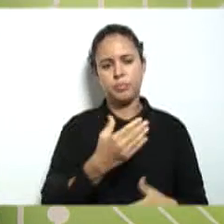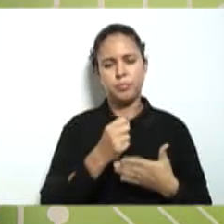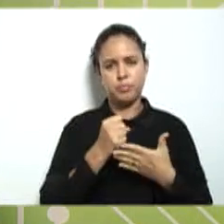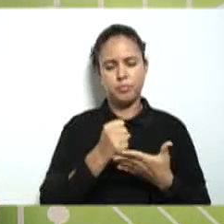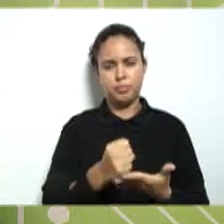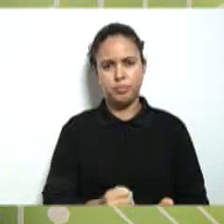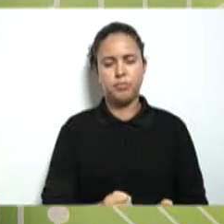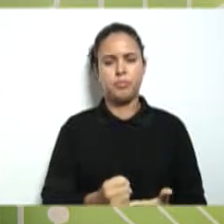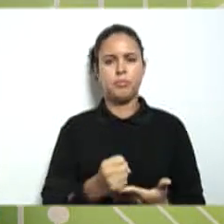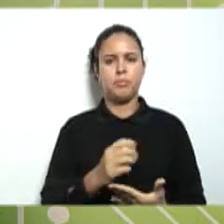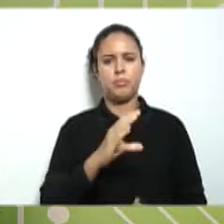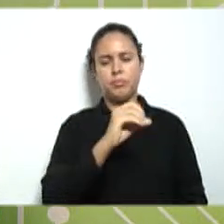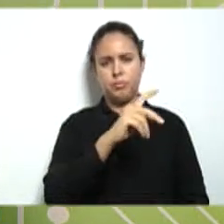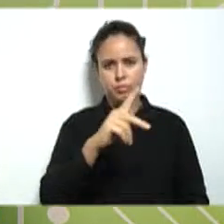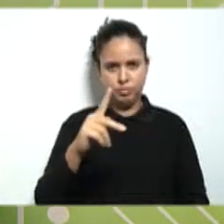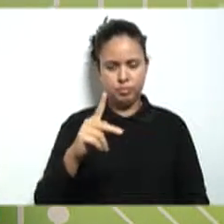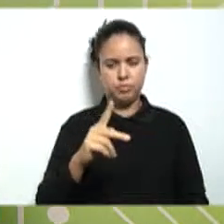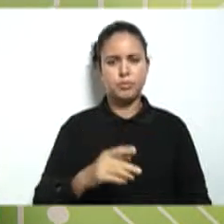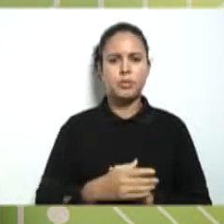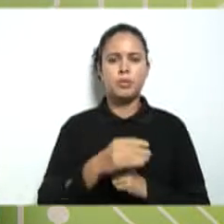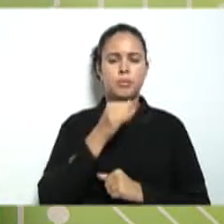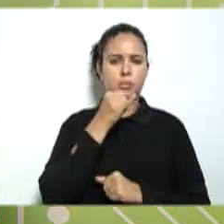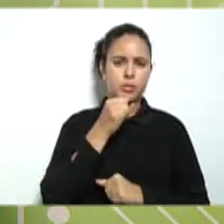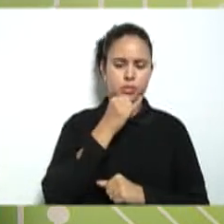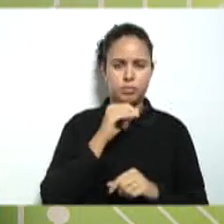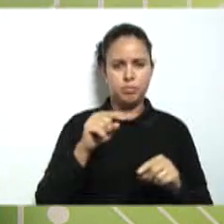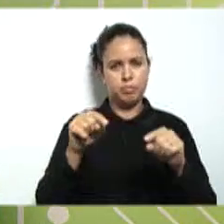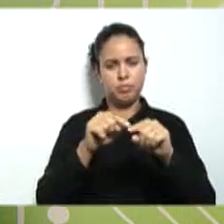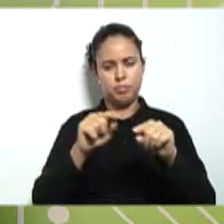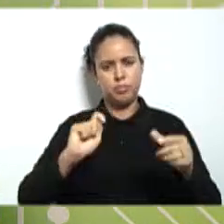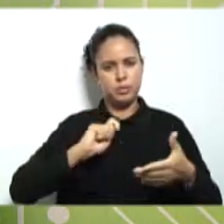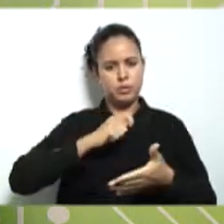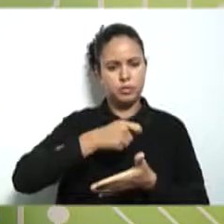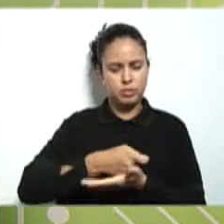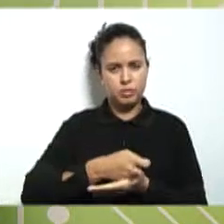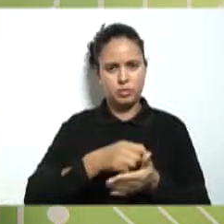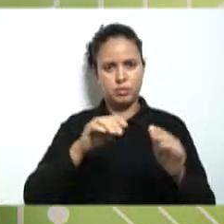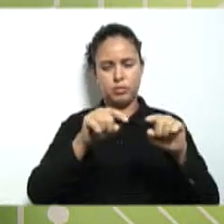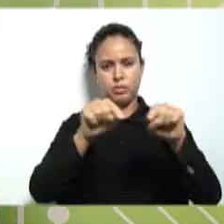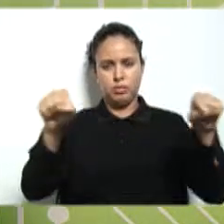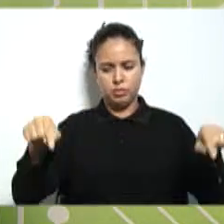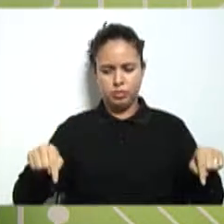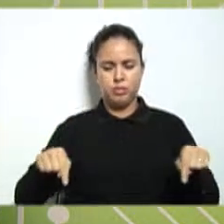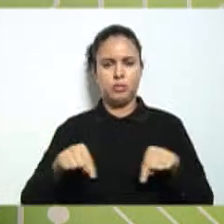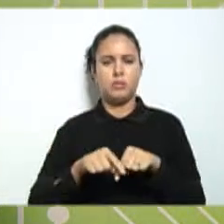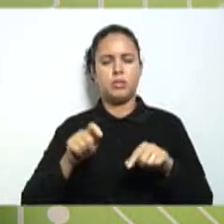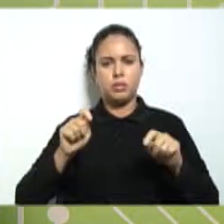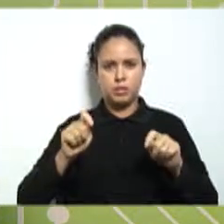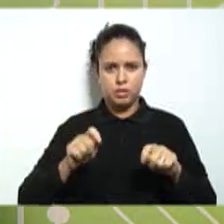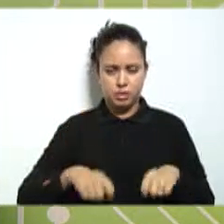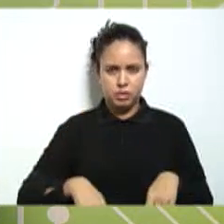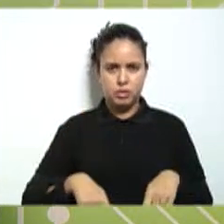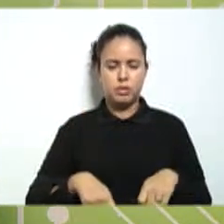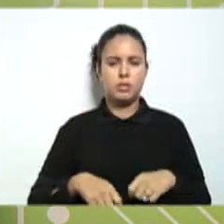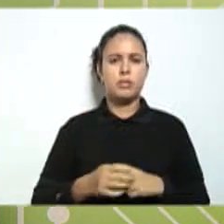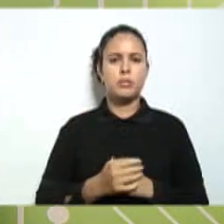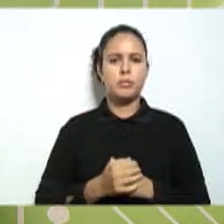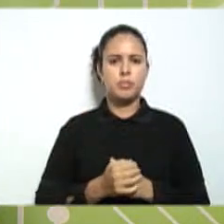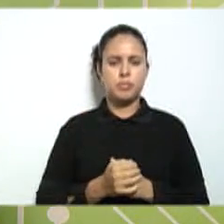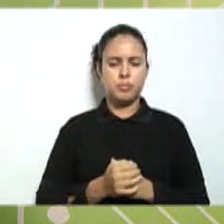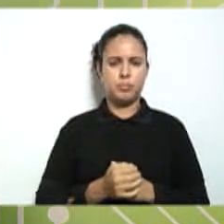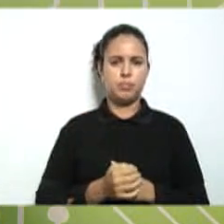um bairro, é comprado um terreno, e ali os cooperados dão sua força de trabalho, fazem um mutirão, muitas vezes a gente tem até bairro com esse nome, né,